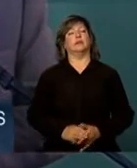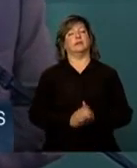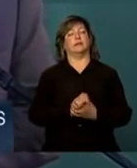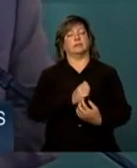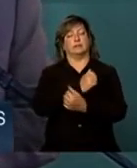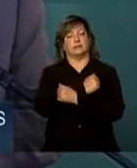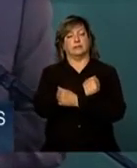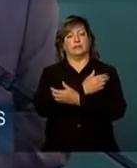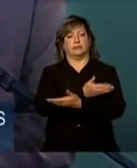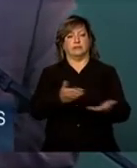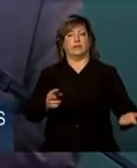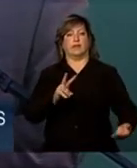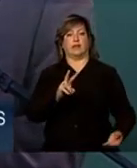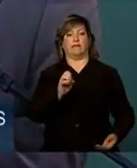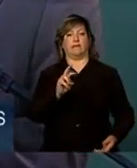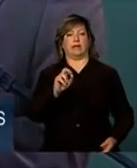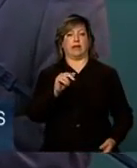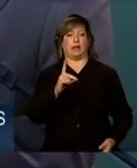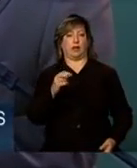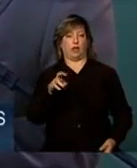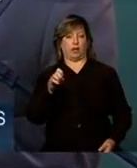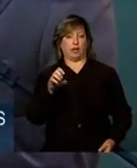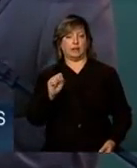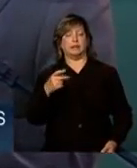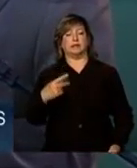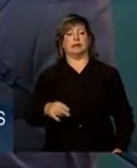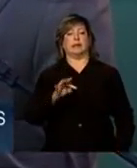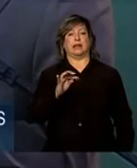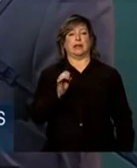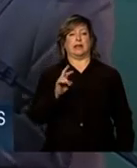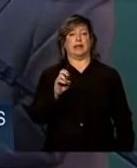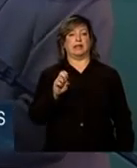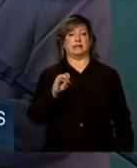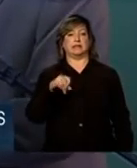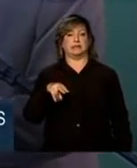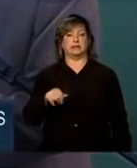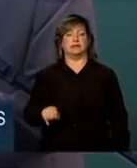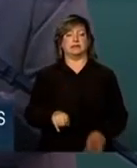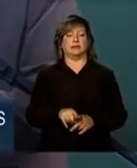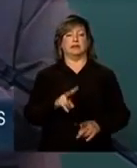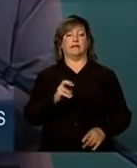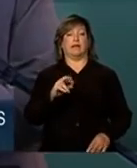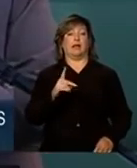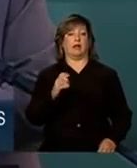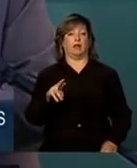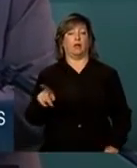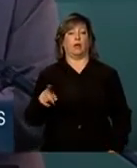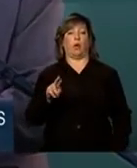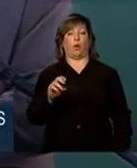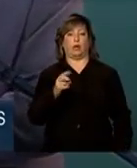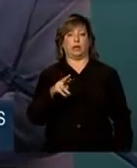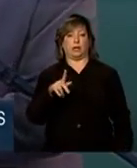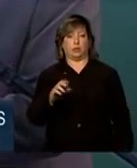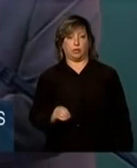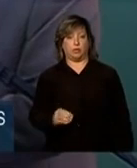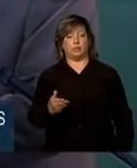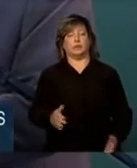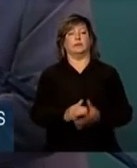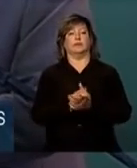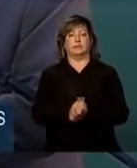vereadoras e vereadores de Teresina, em nome do presidente da Câmara Municipal, vereador Rodrigo Martins,